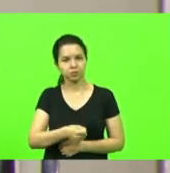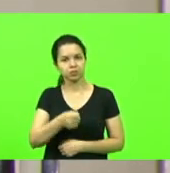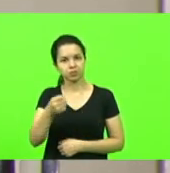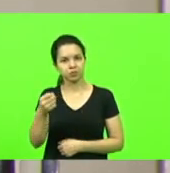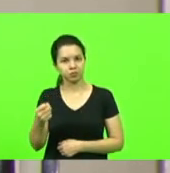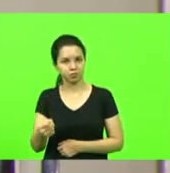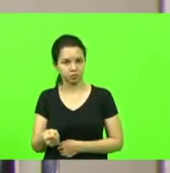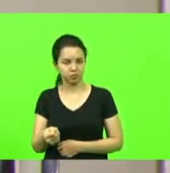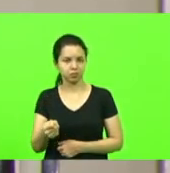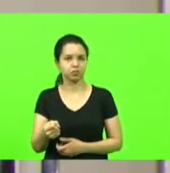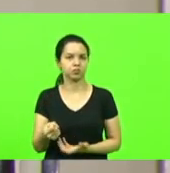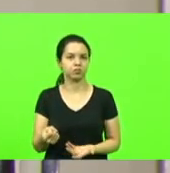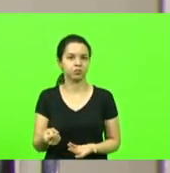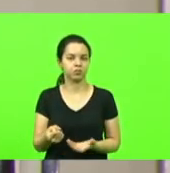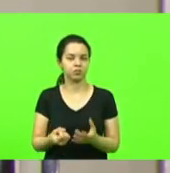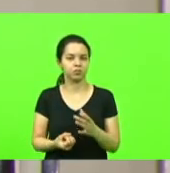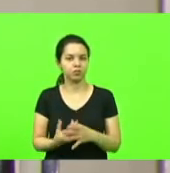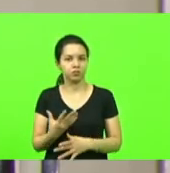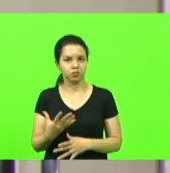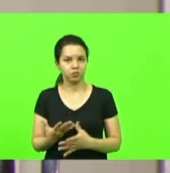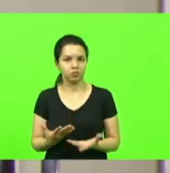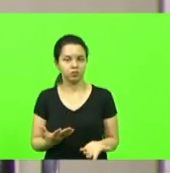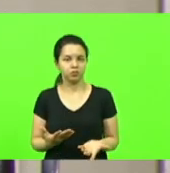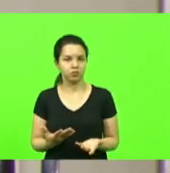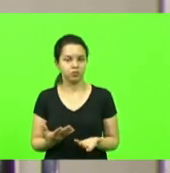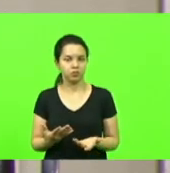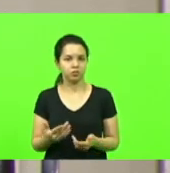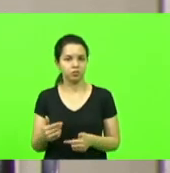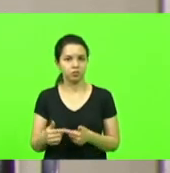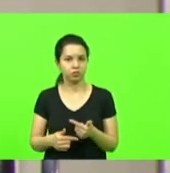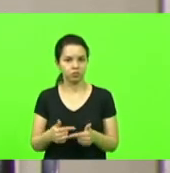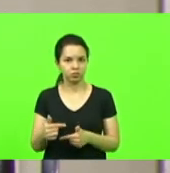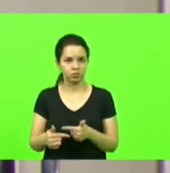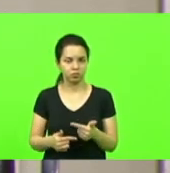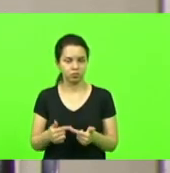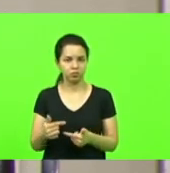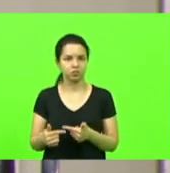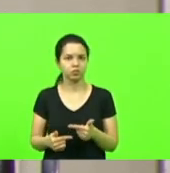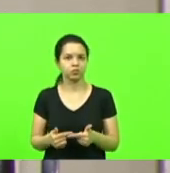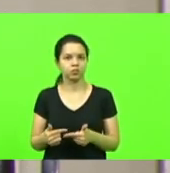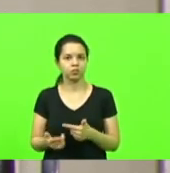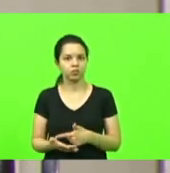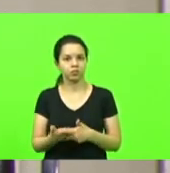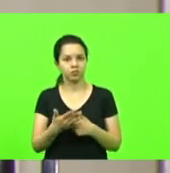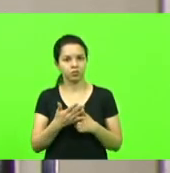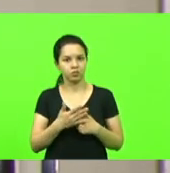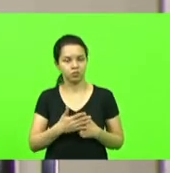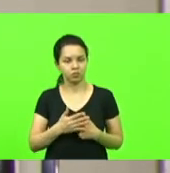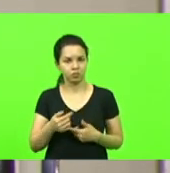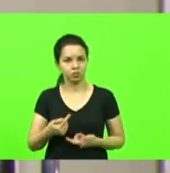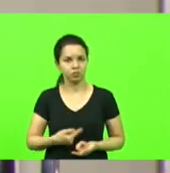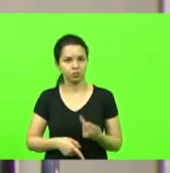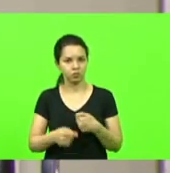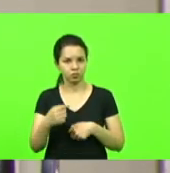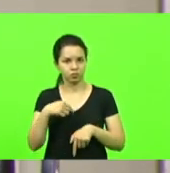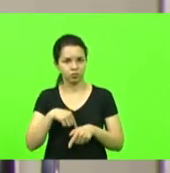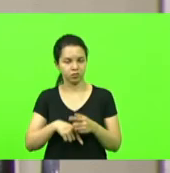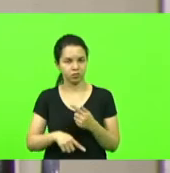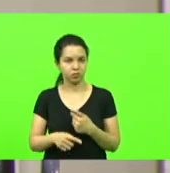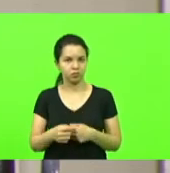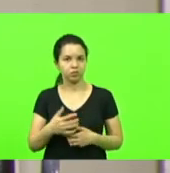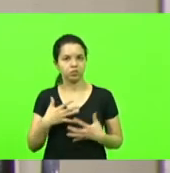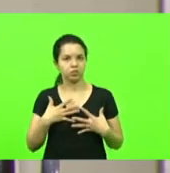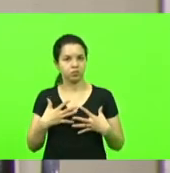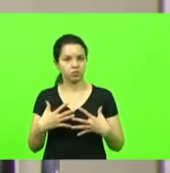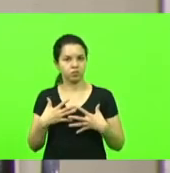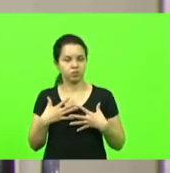do protótipo para reabilitação pulmonar de pacientes com sequelas da Covid-19, em discussão. Não havendo quem